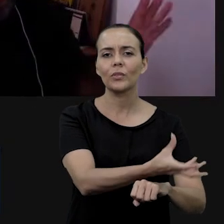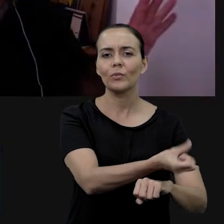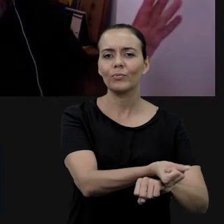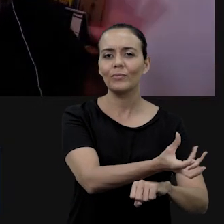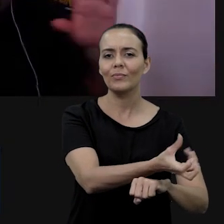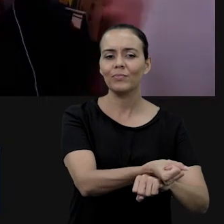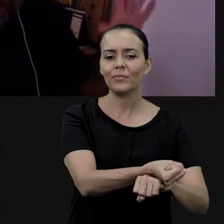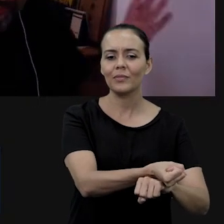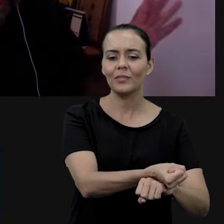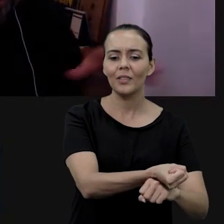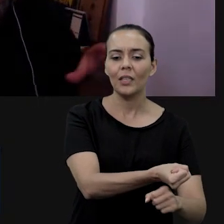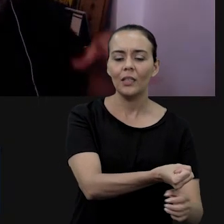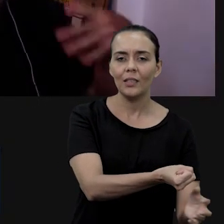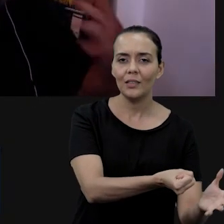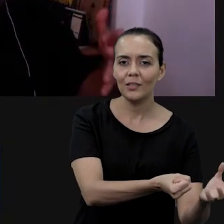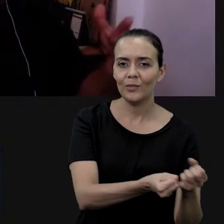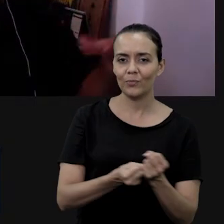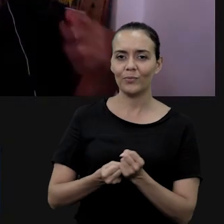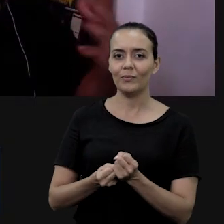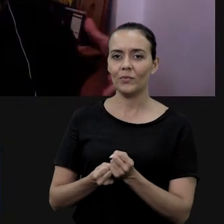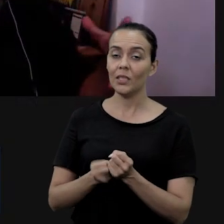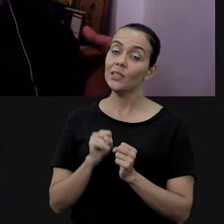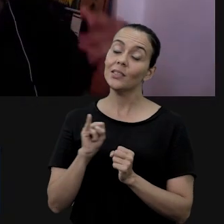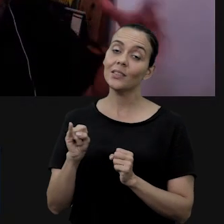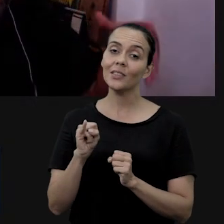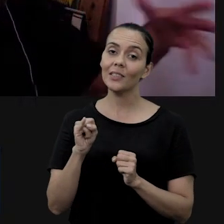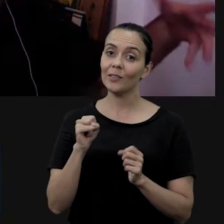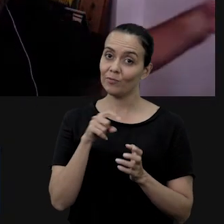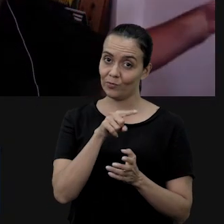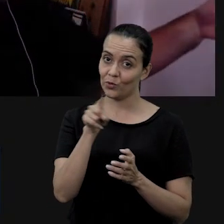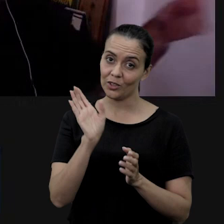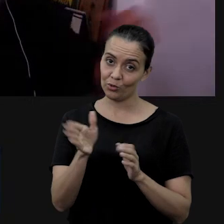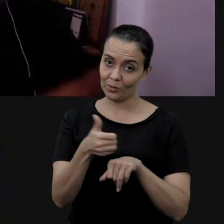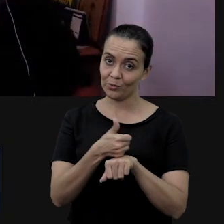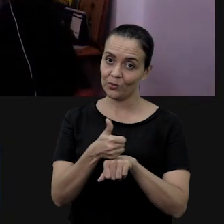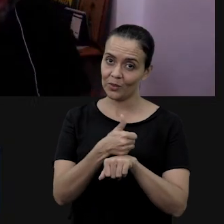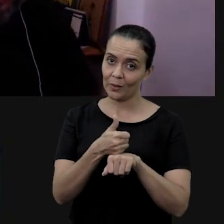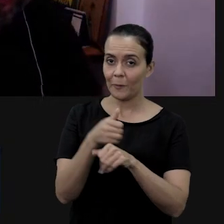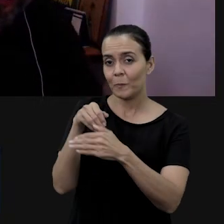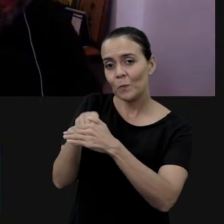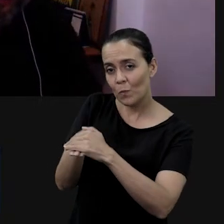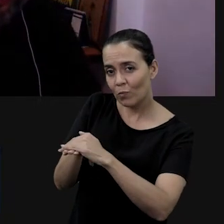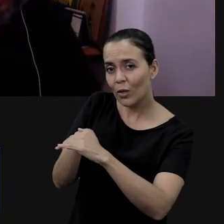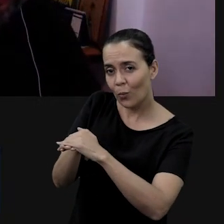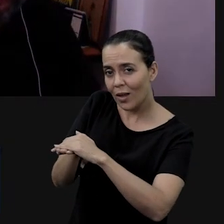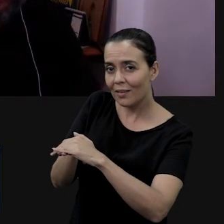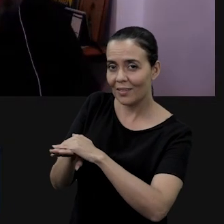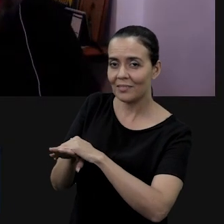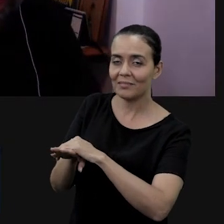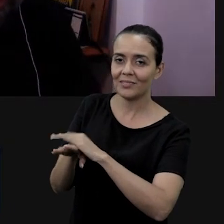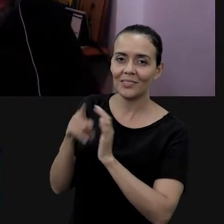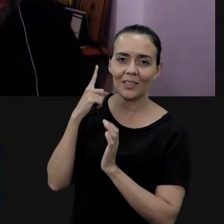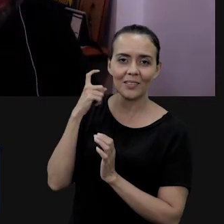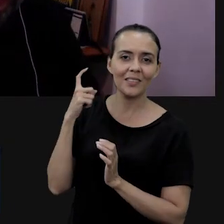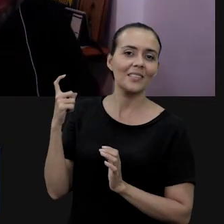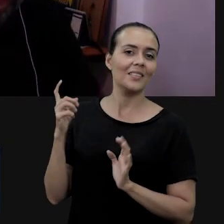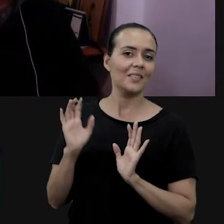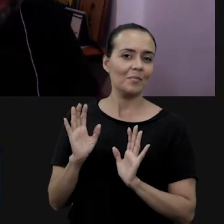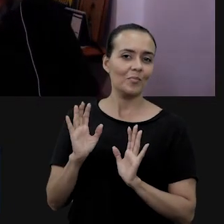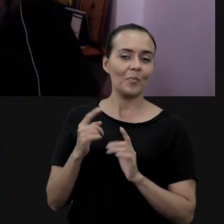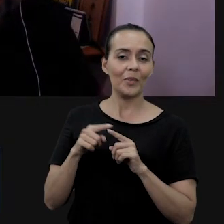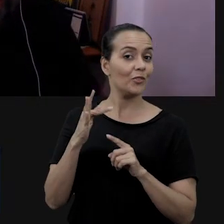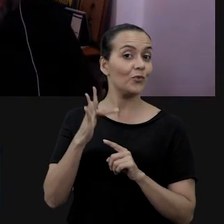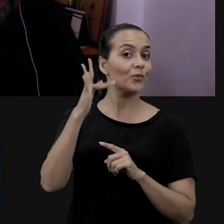que grava sons, todos os técnicos de som, se puderem, manter os seus arquivos. E, sei lá, né, uma coisa